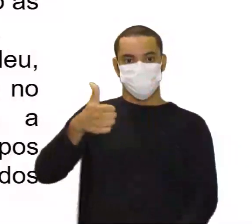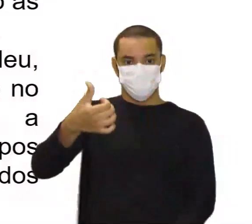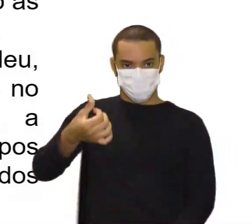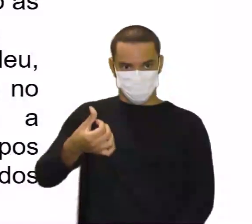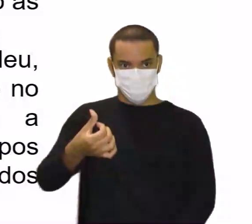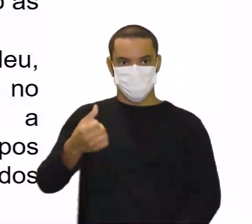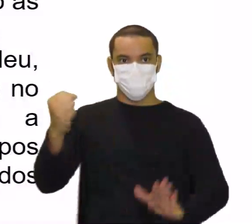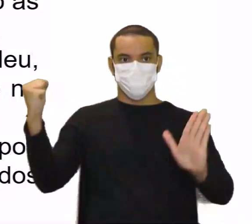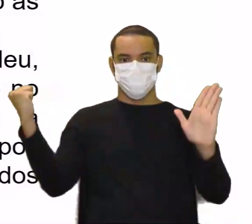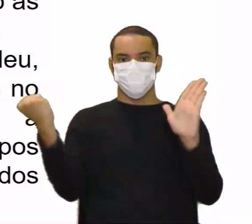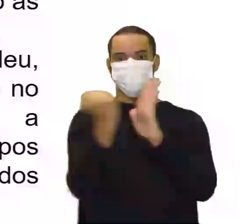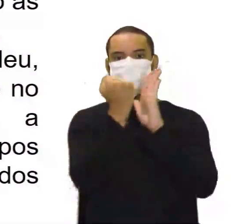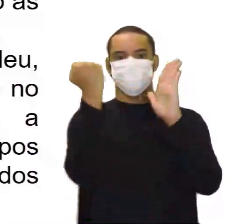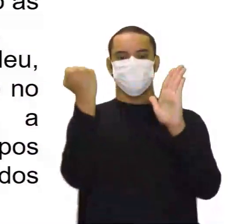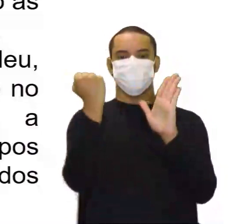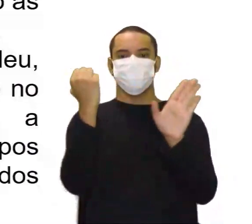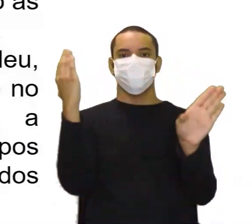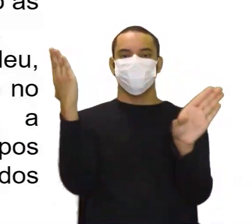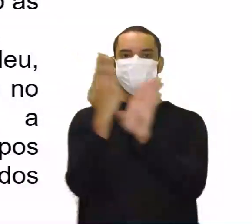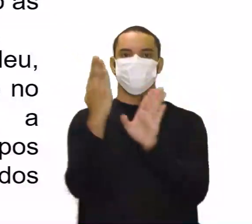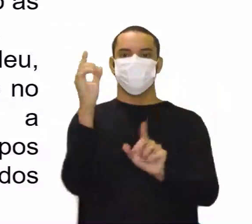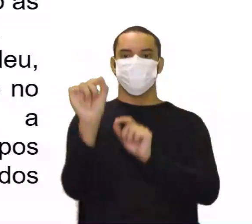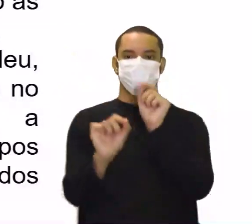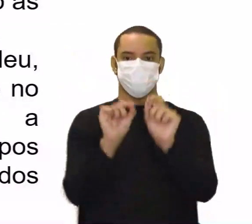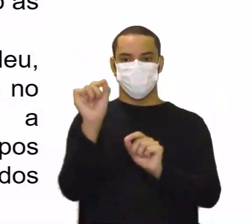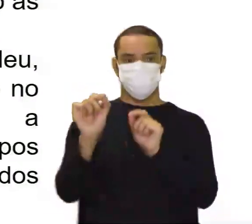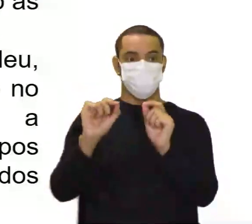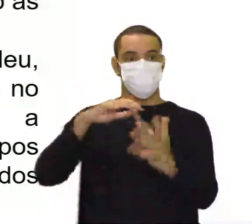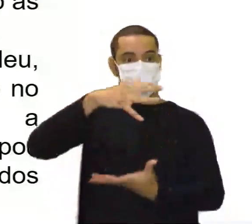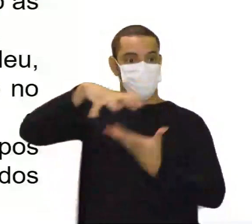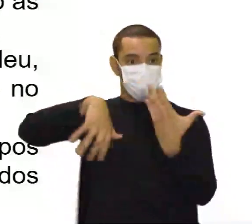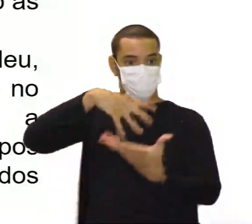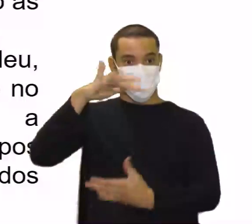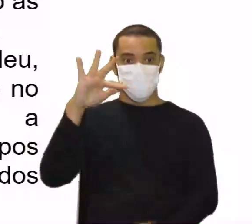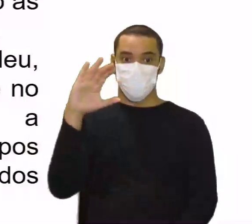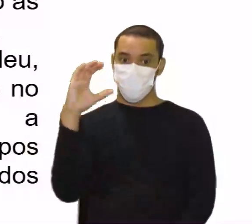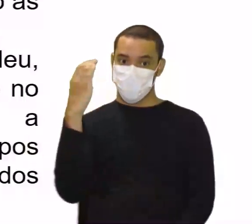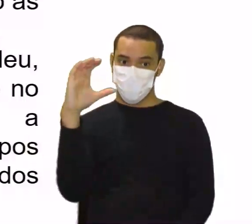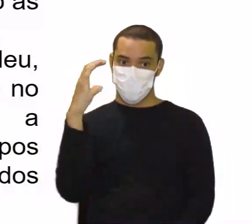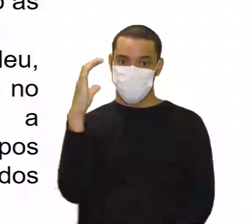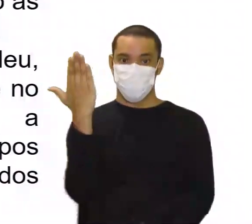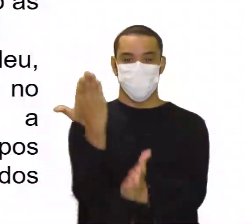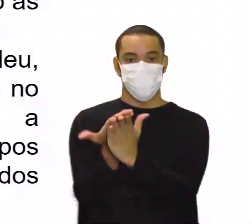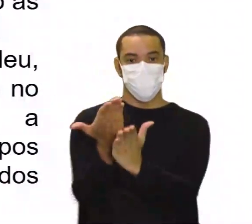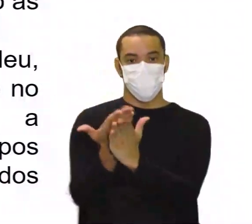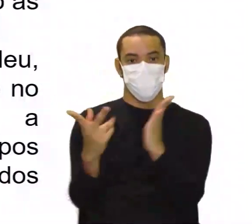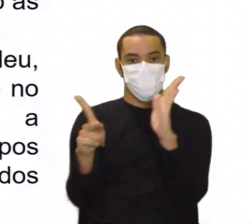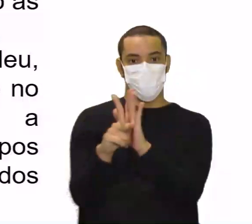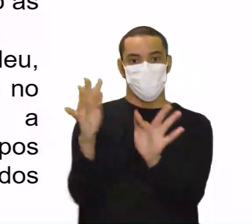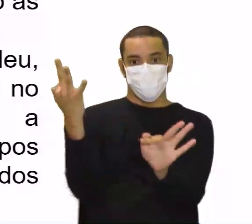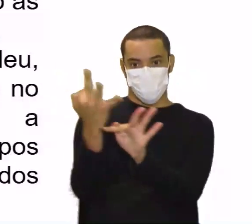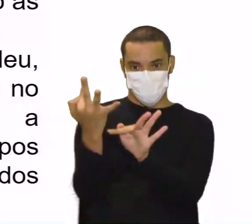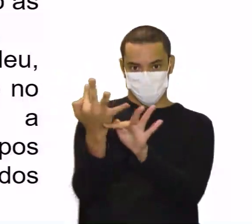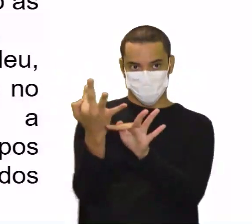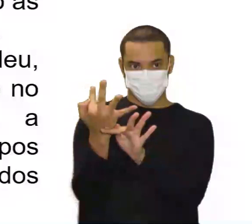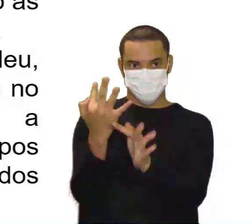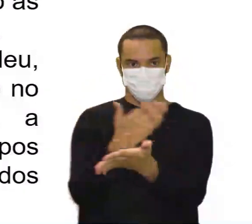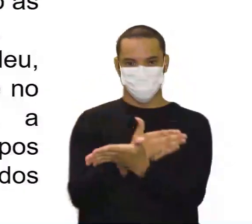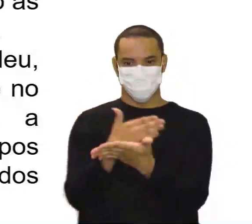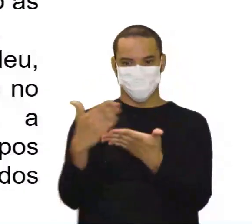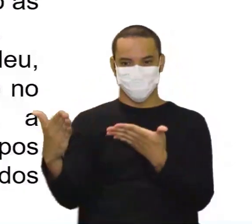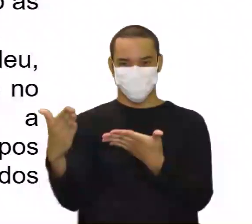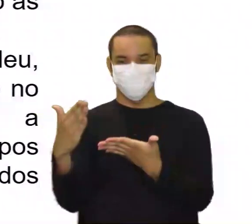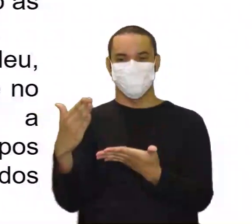XVI foi marcado pela revolução científica no estudo da física. No início